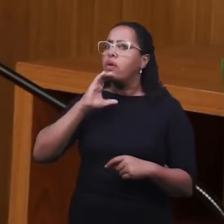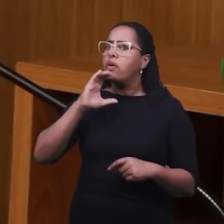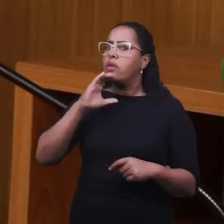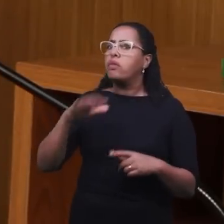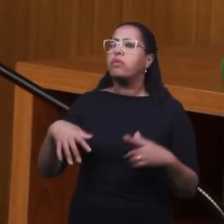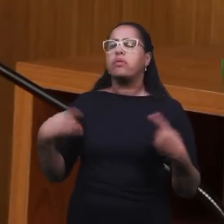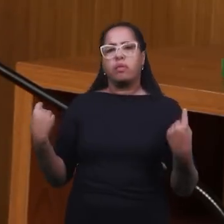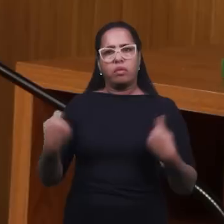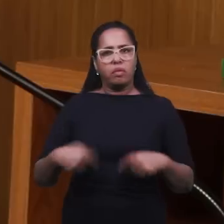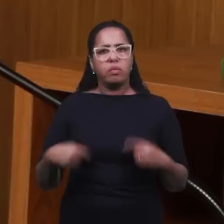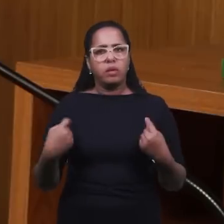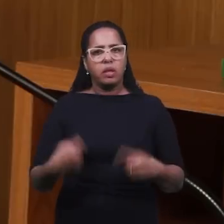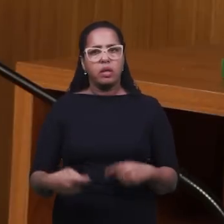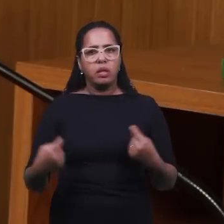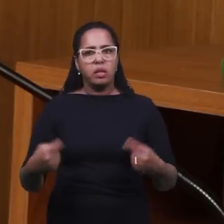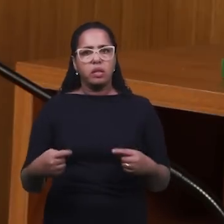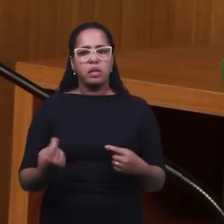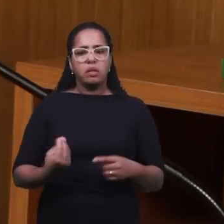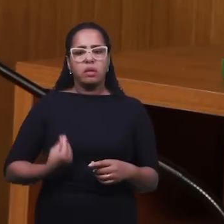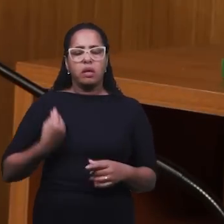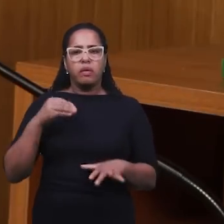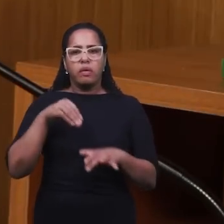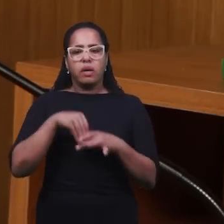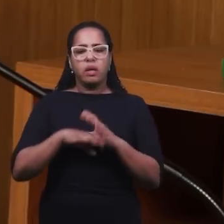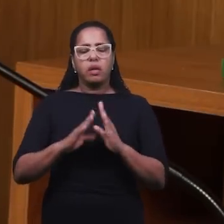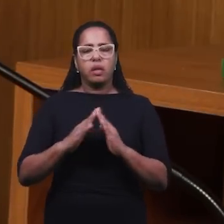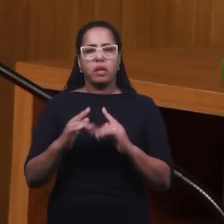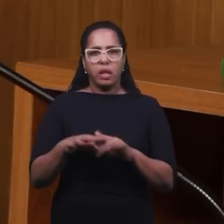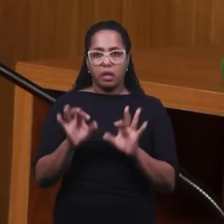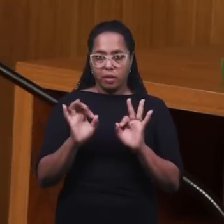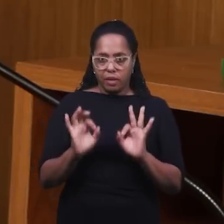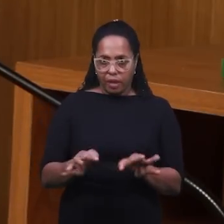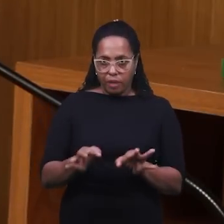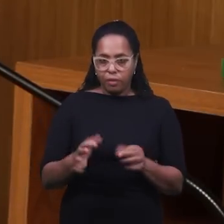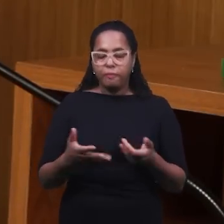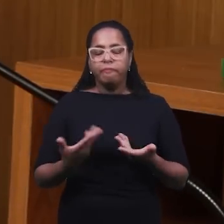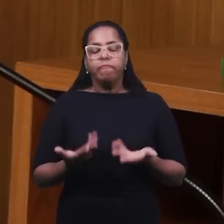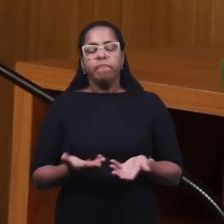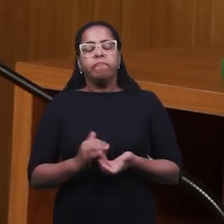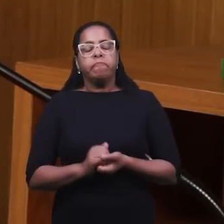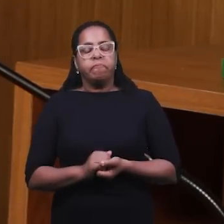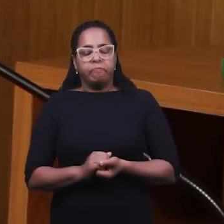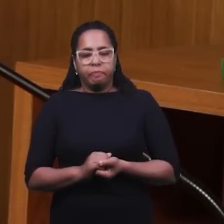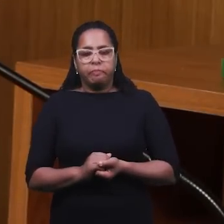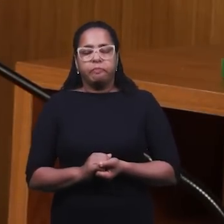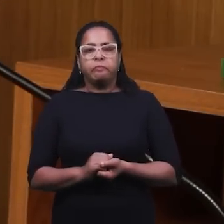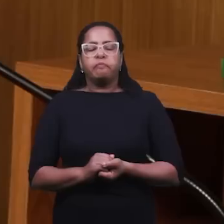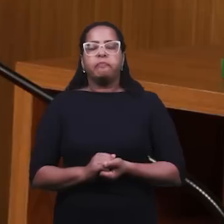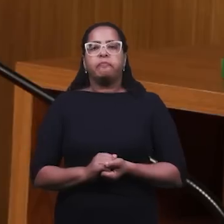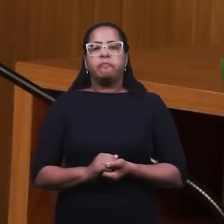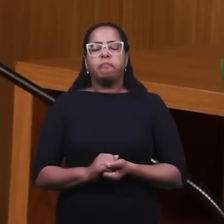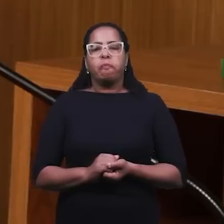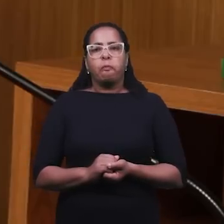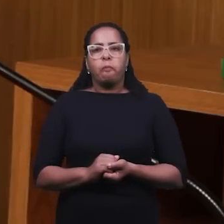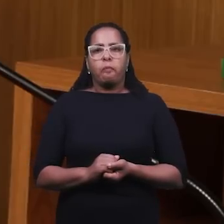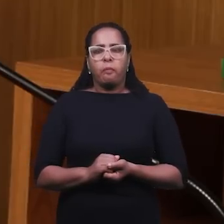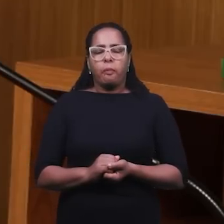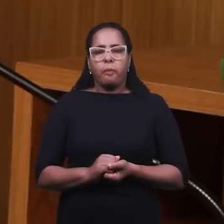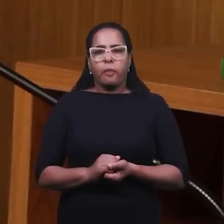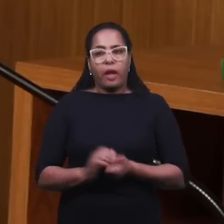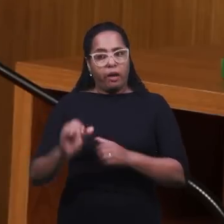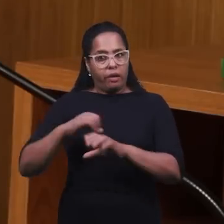diz, não pode ser neófito, né? Então, ele tem... Por que ele não pode ser neófito? Porque ele tem que ter um